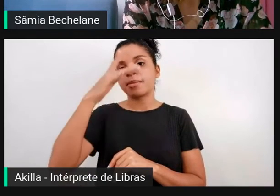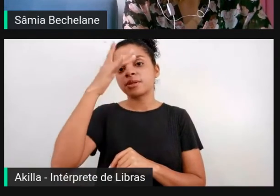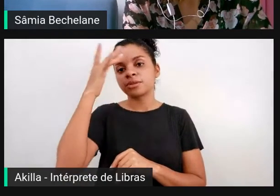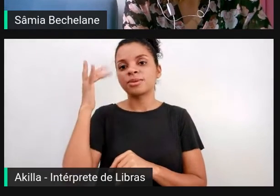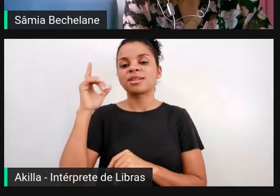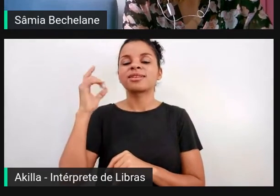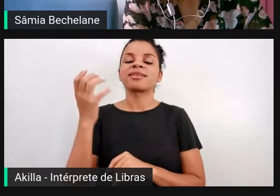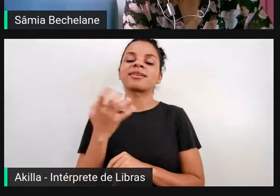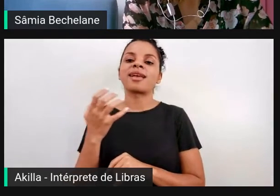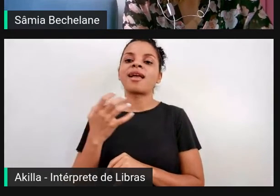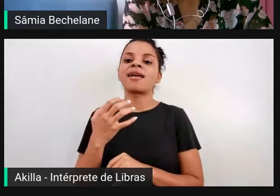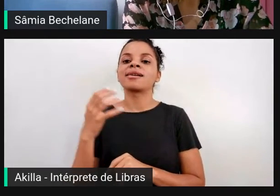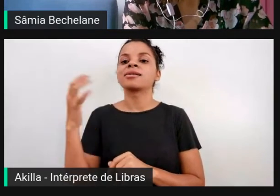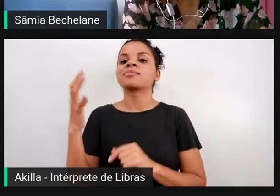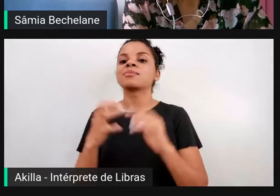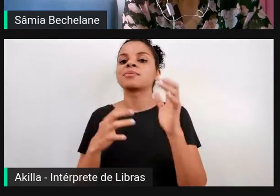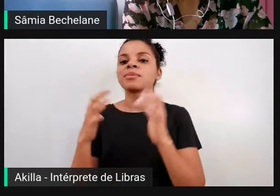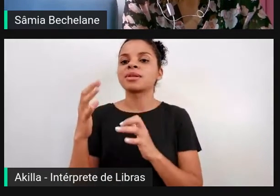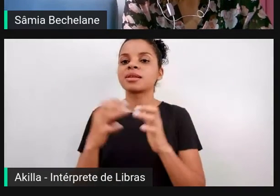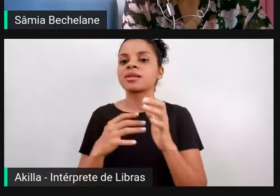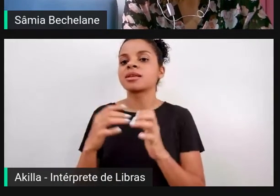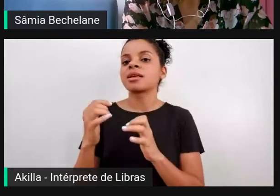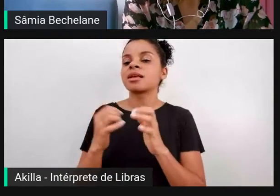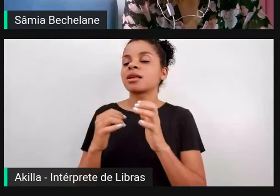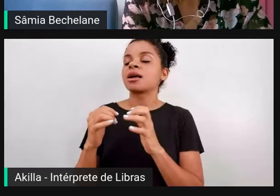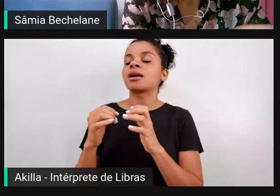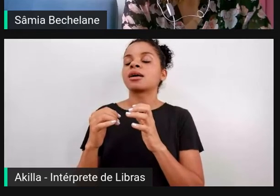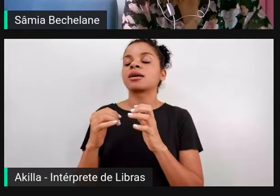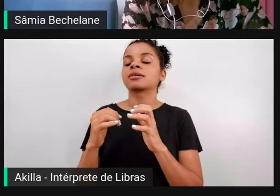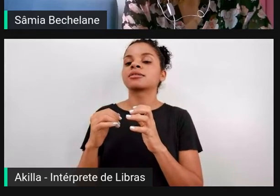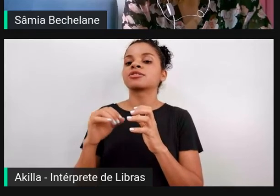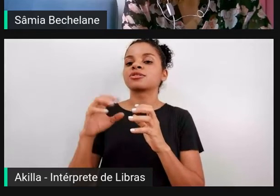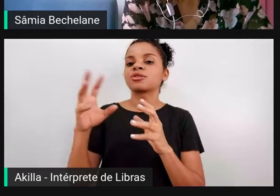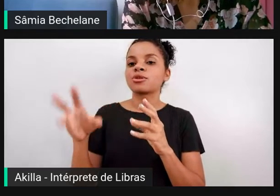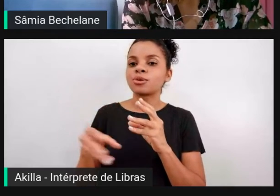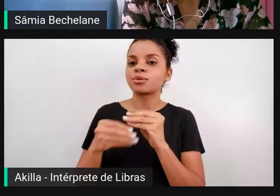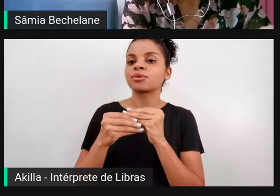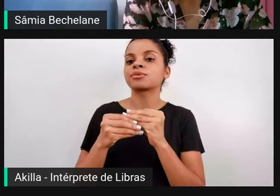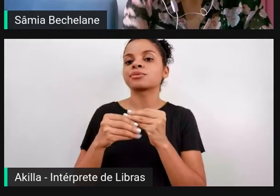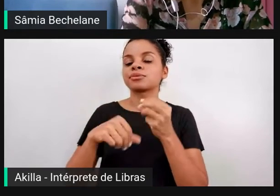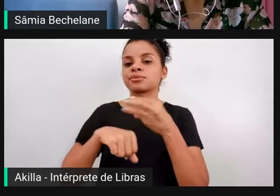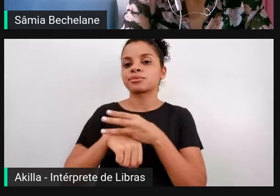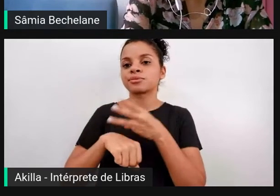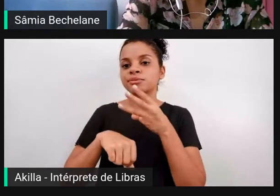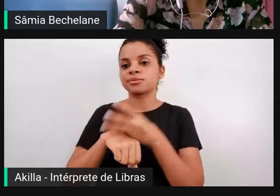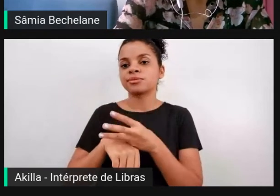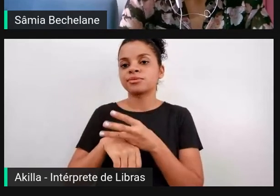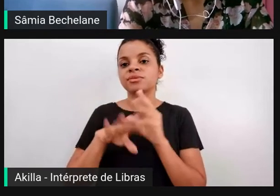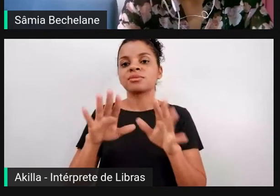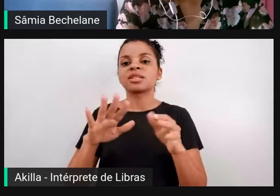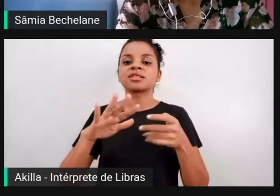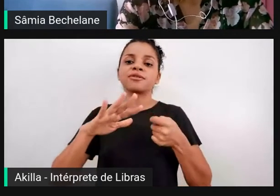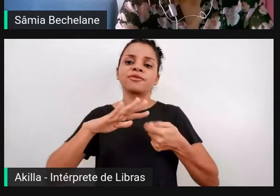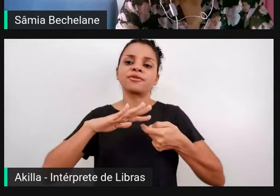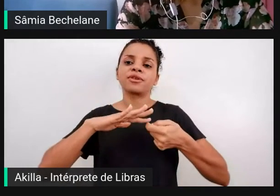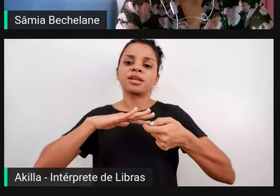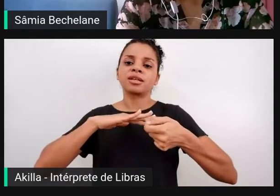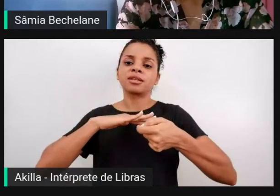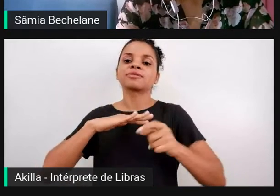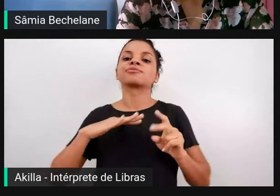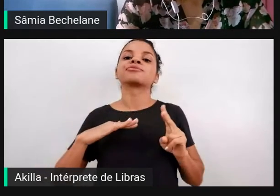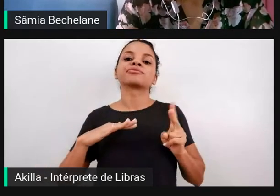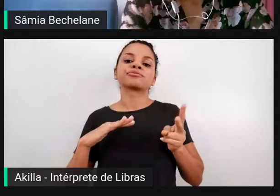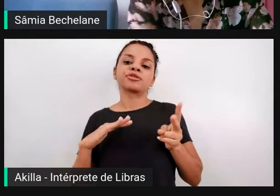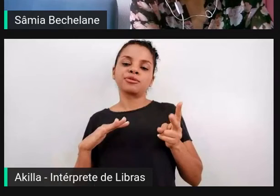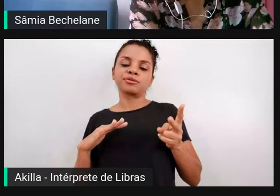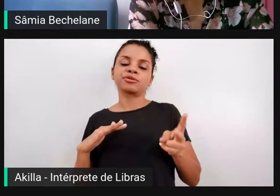receberam, principalmente em grupos de WhatsApp. E aí as fake news vão continuar sendo produzidas, vão continuar sendo reproduzidas, a gente não tem ilusão, né, de que